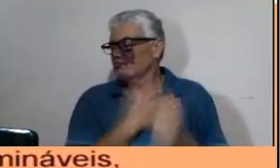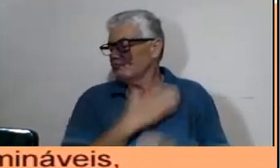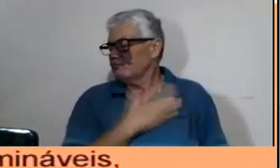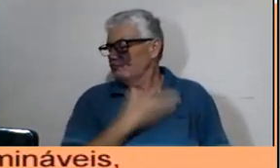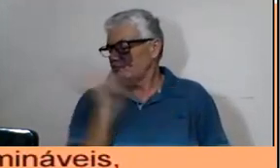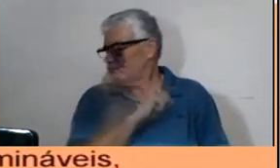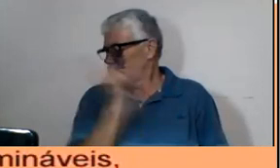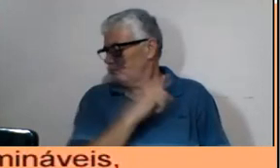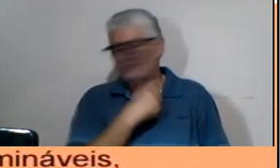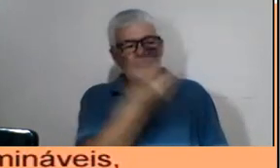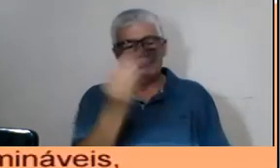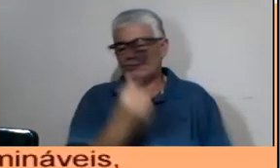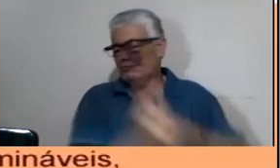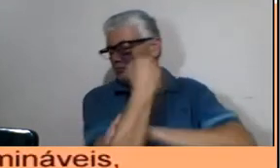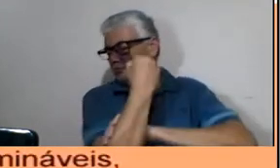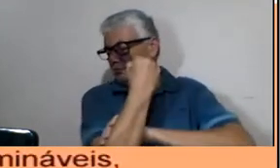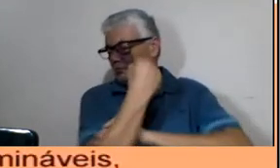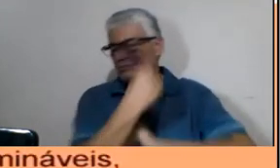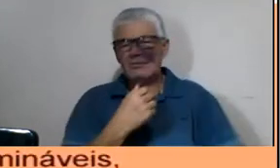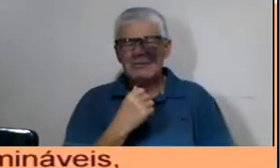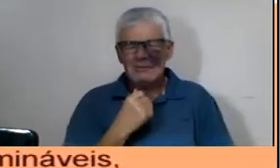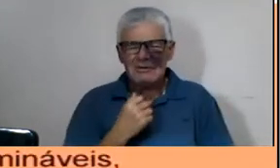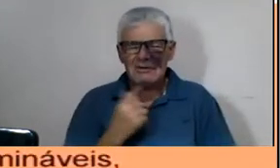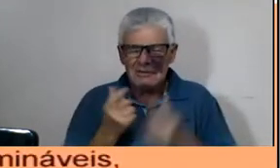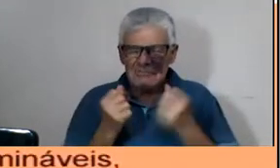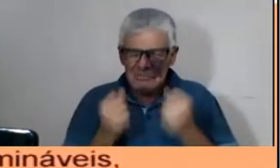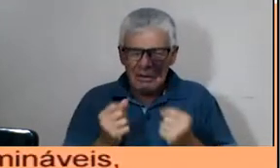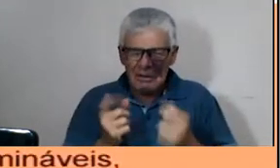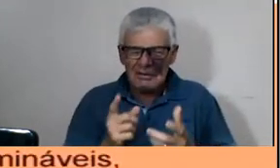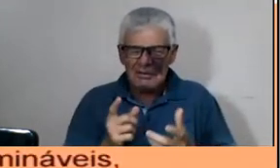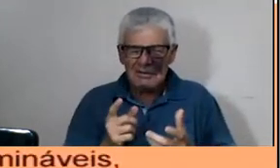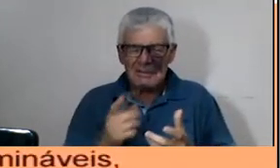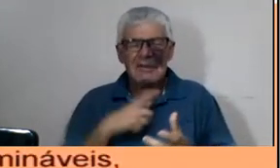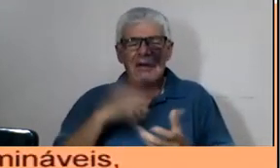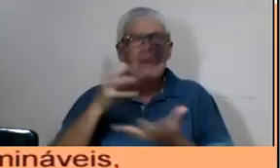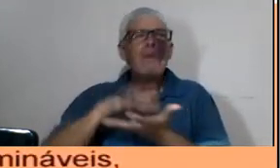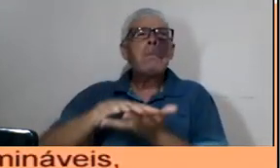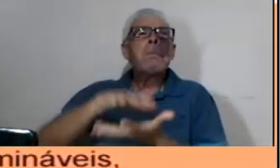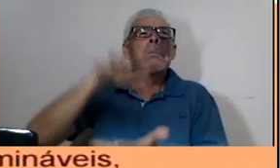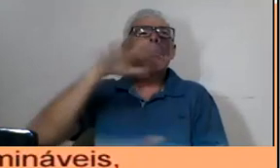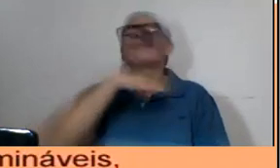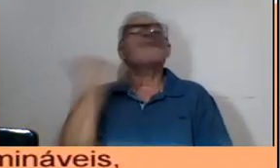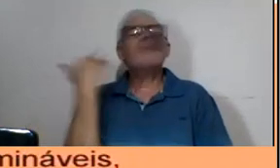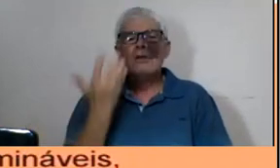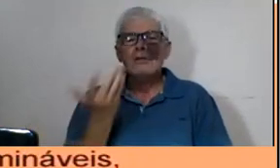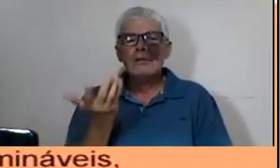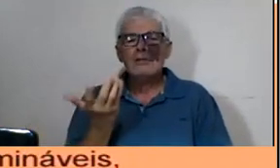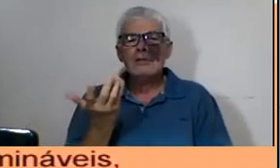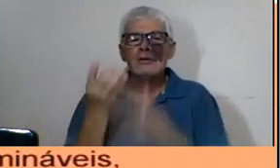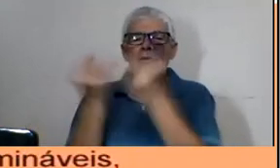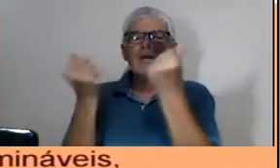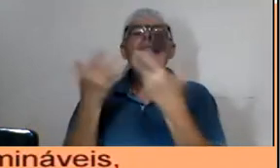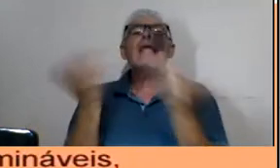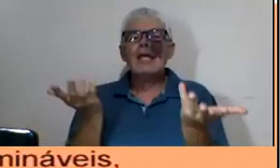coisa, pode falar, tá bom? Opa, falar aqui. Tem pouca coisa, muito não, porque o livro de Ageu é